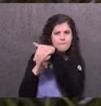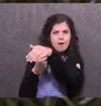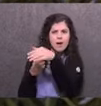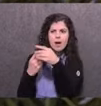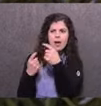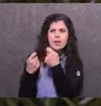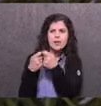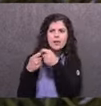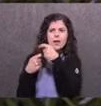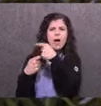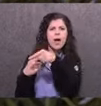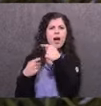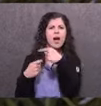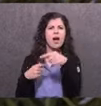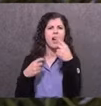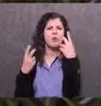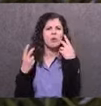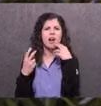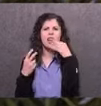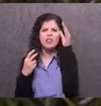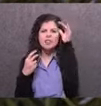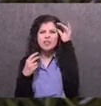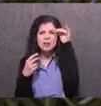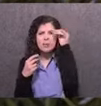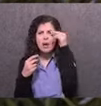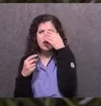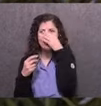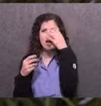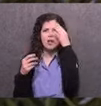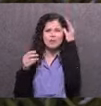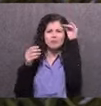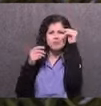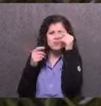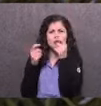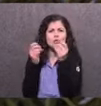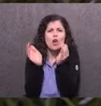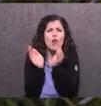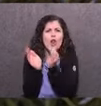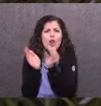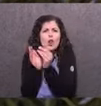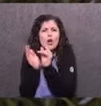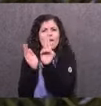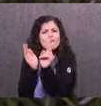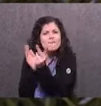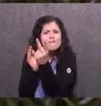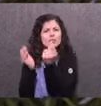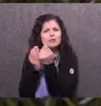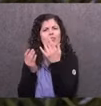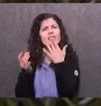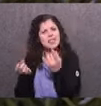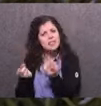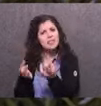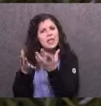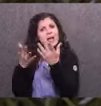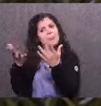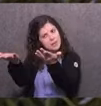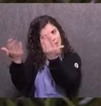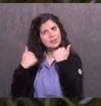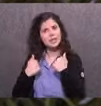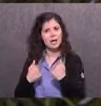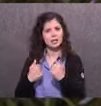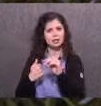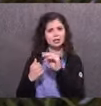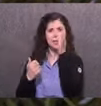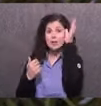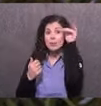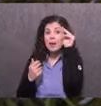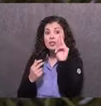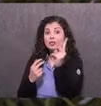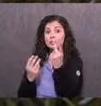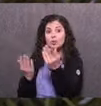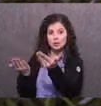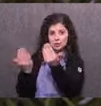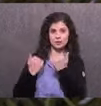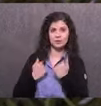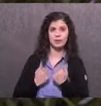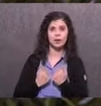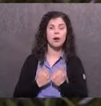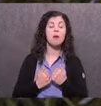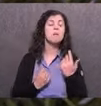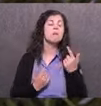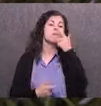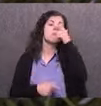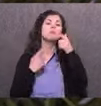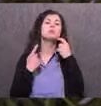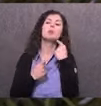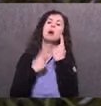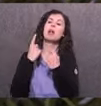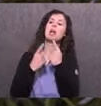uma jumenta presa e um jumentinho com ela. Soltai-a e trazei-mos. Se alguém vos disser